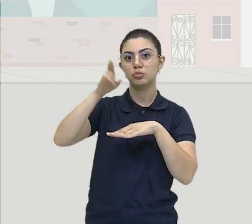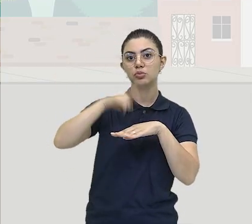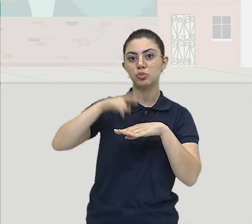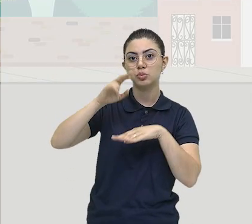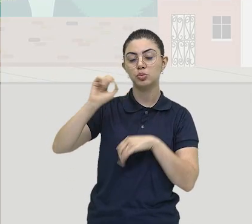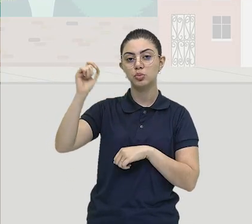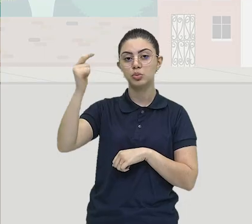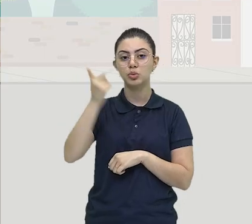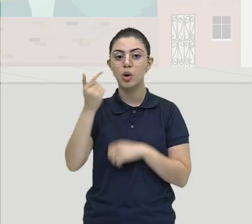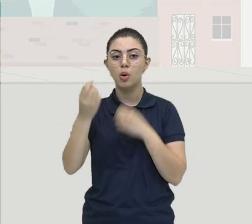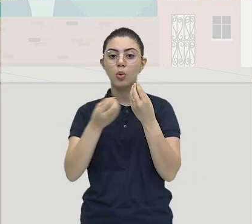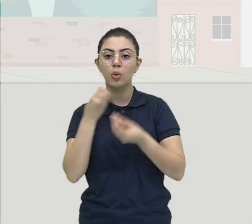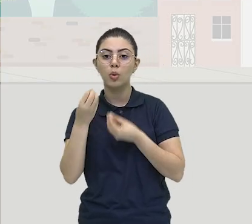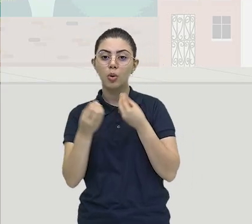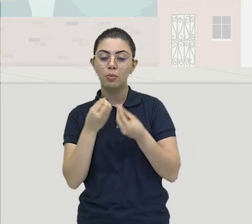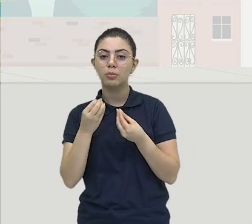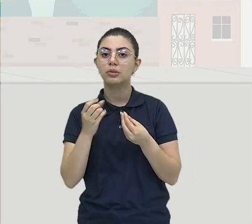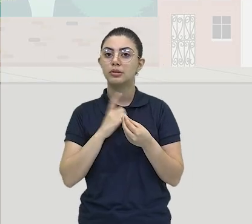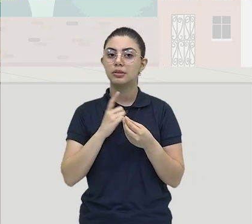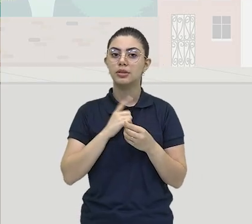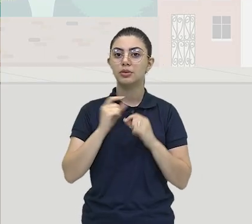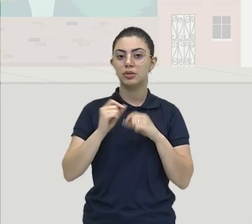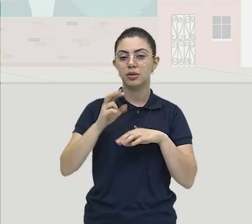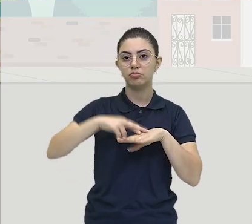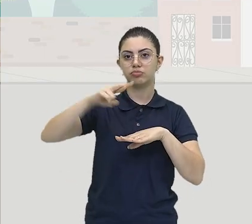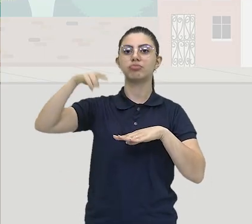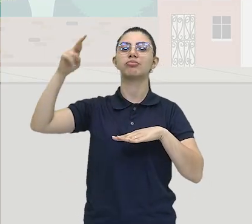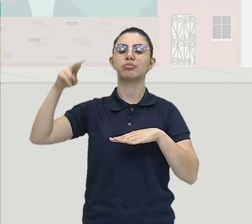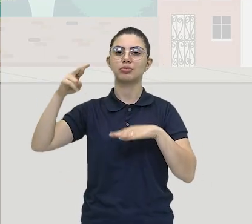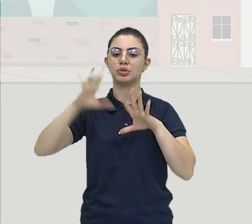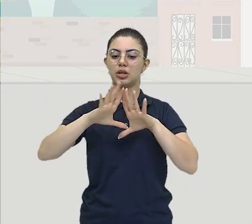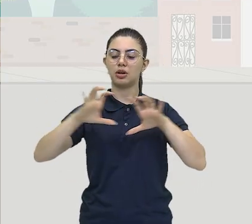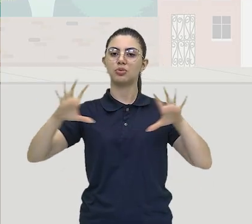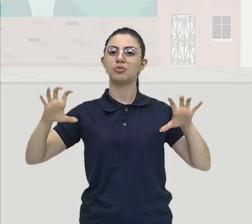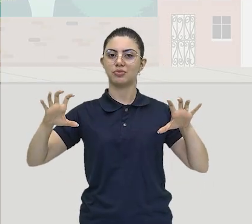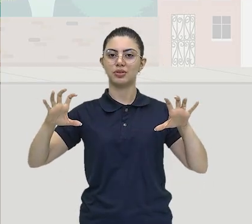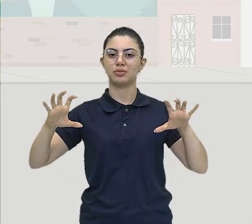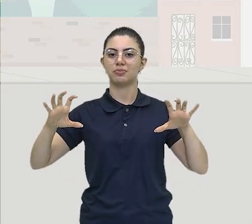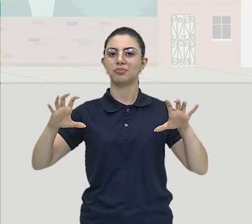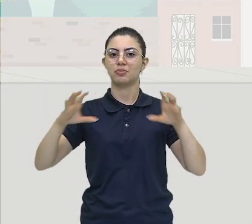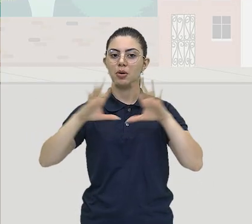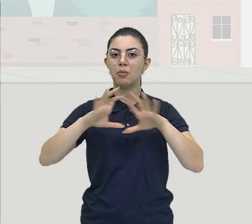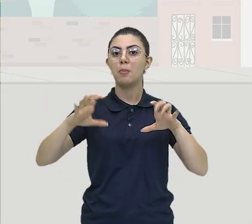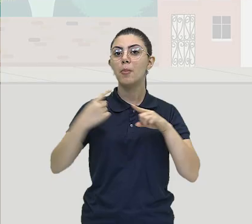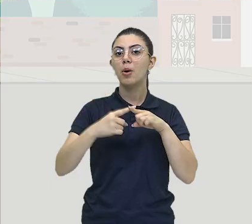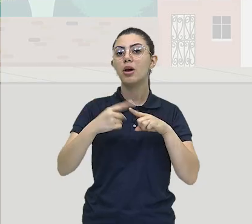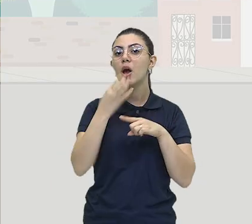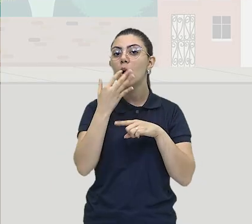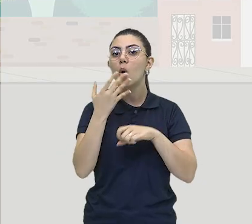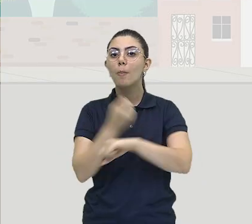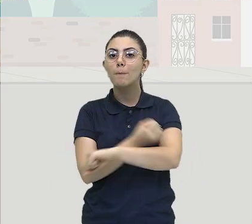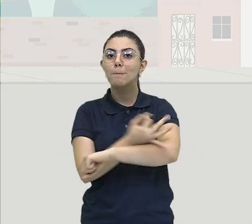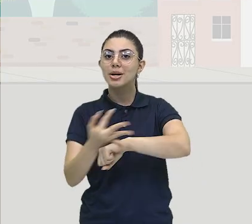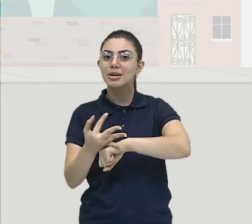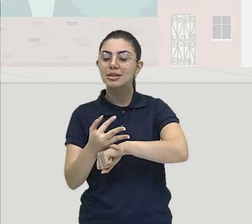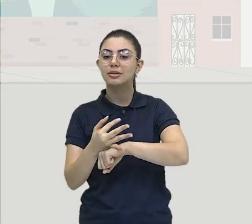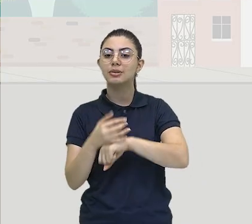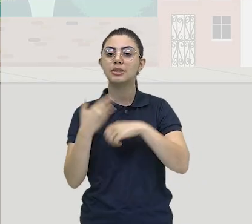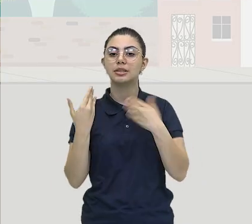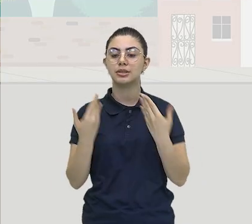ser refletidos de volta para o espaço devido às nuvens brancas. Então, se a gente